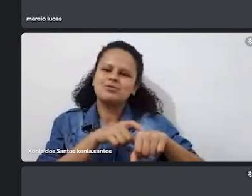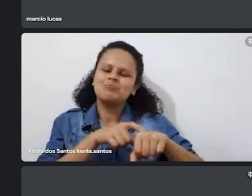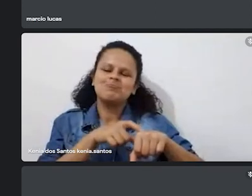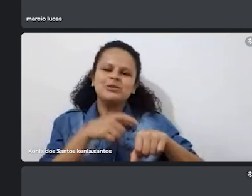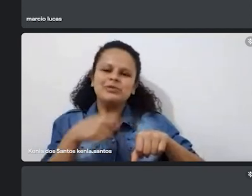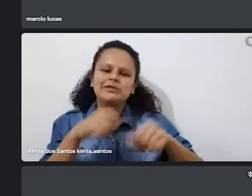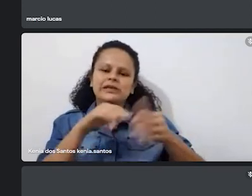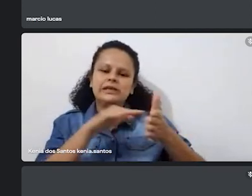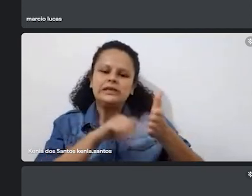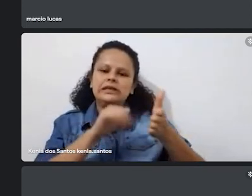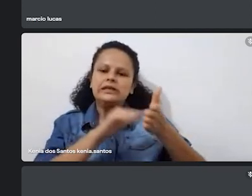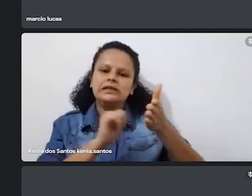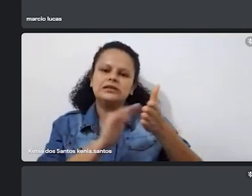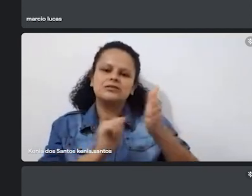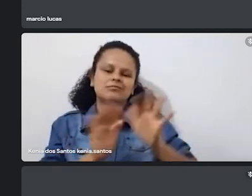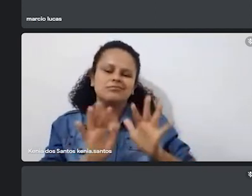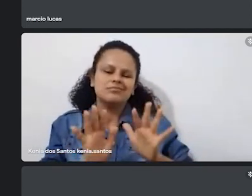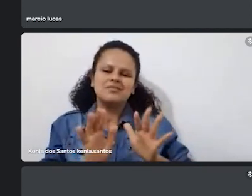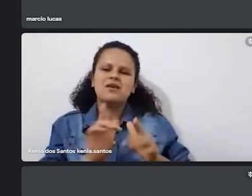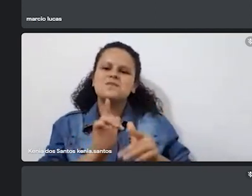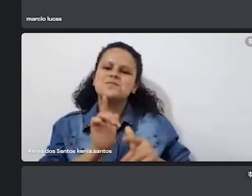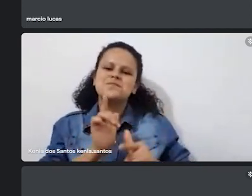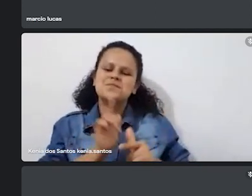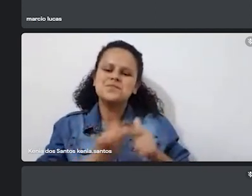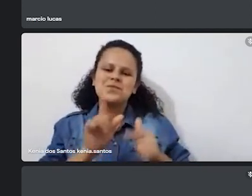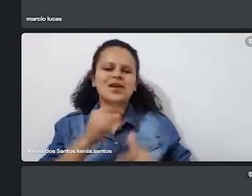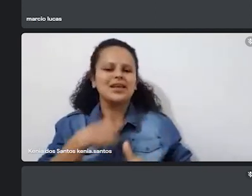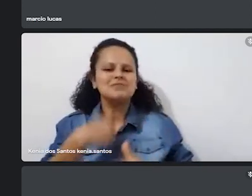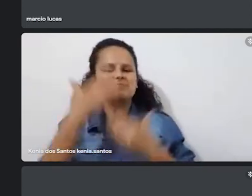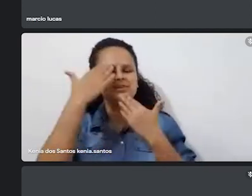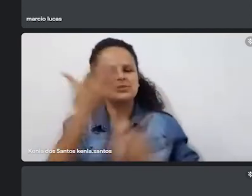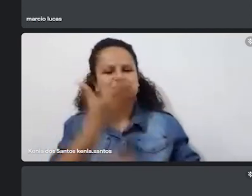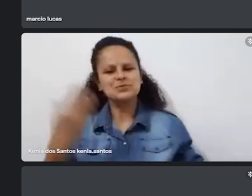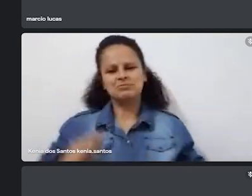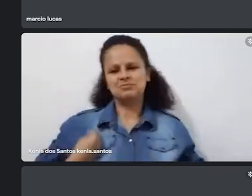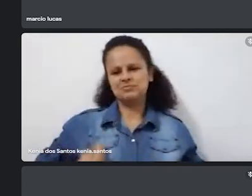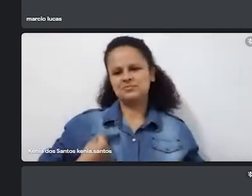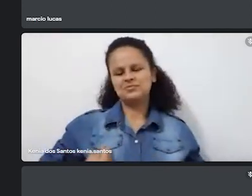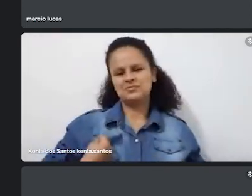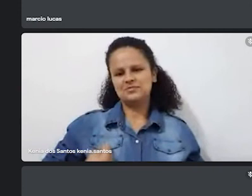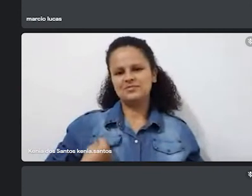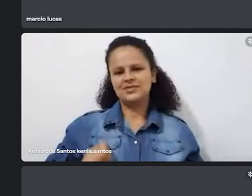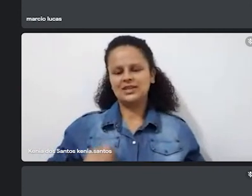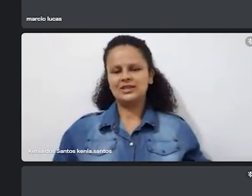coisa. Mas eu agradeço a participação de vocês.